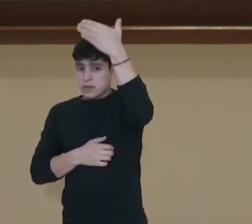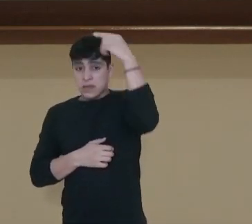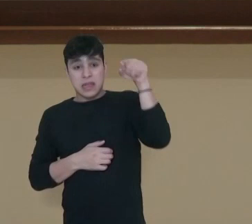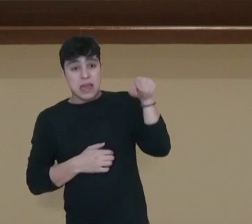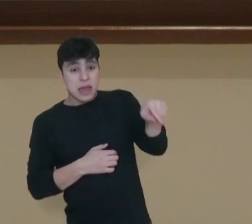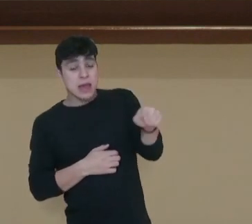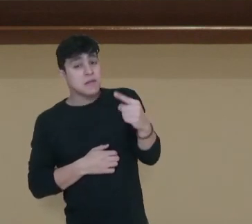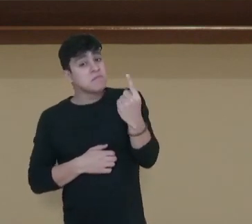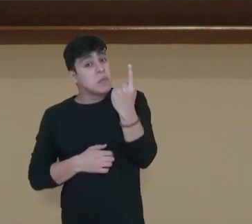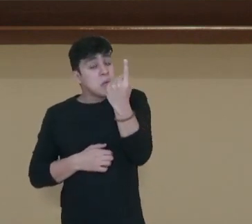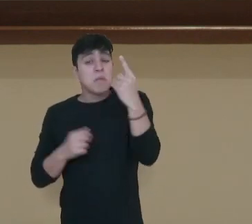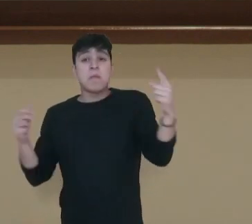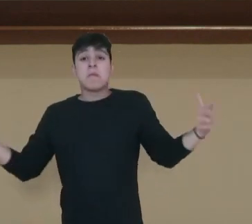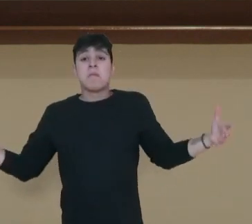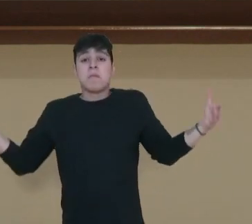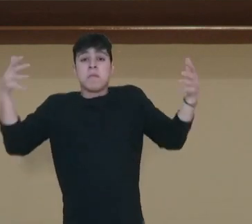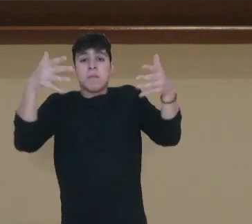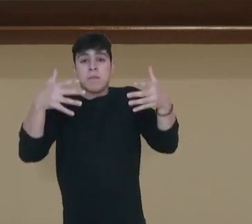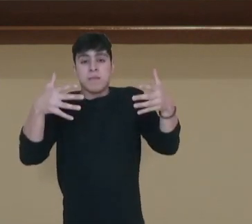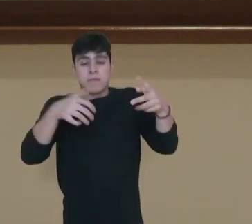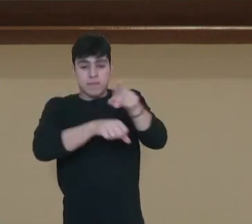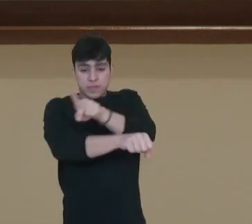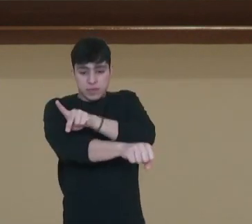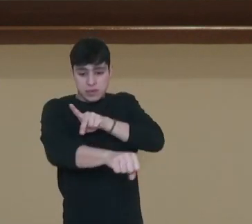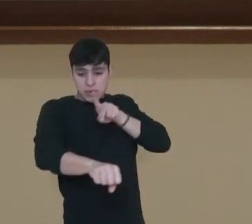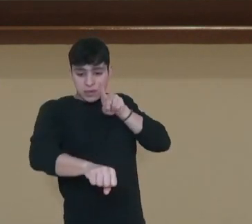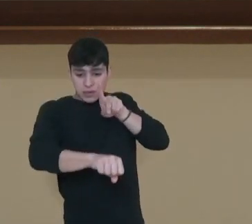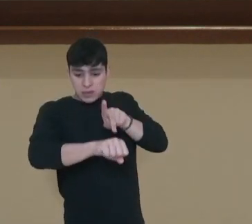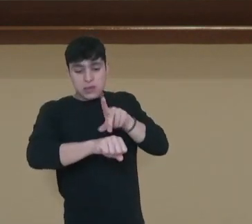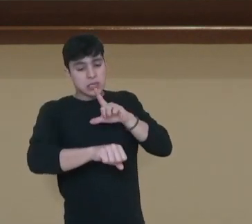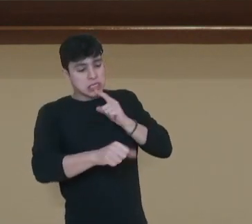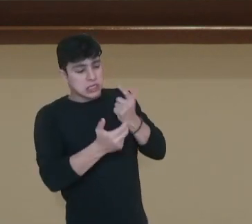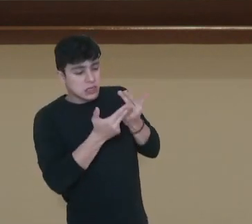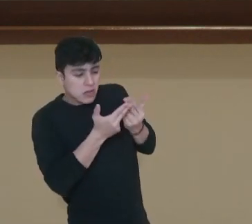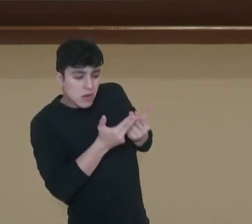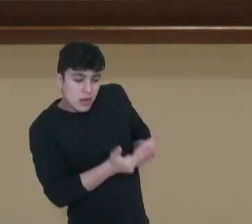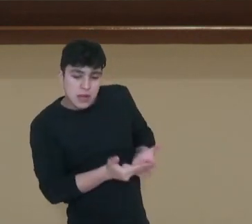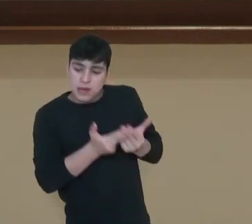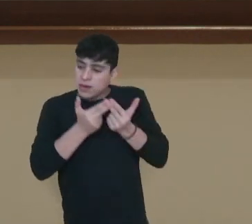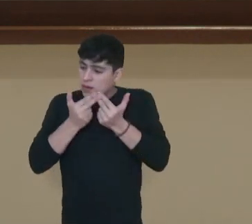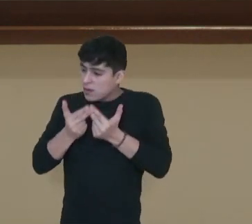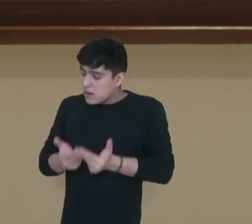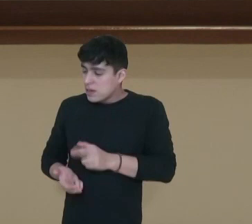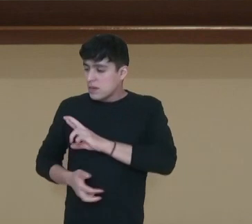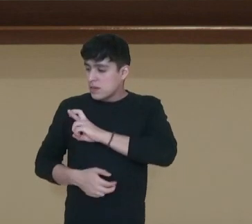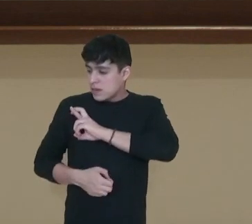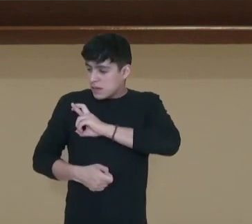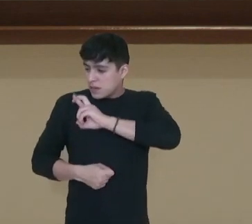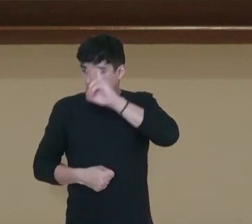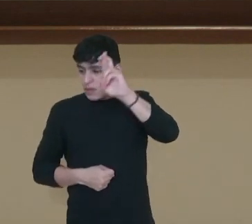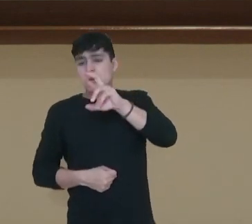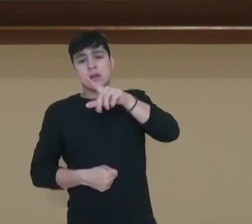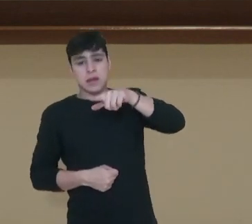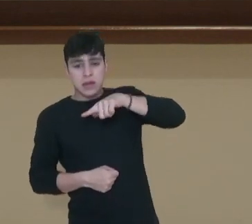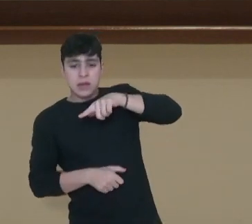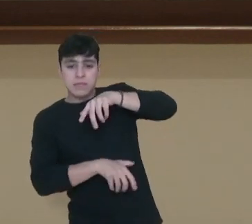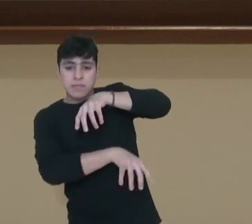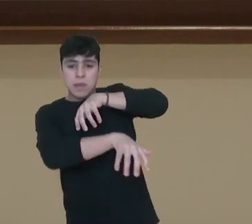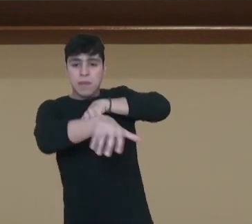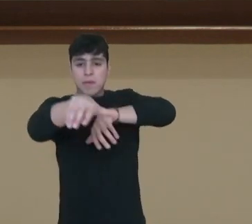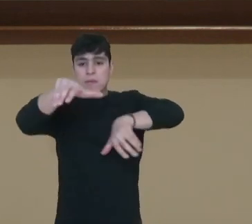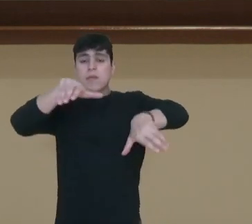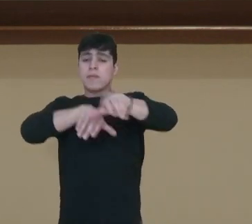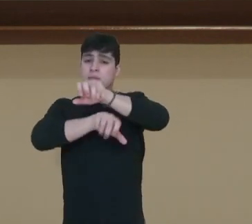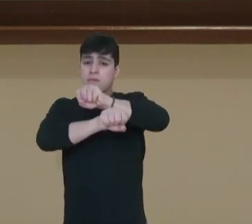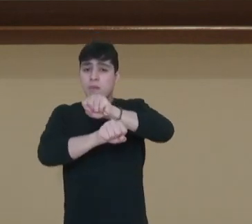único país e que existisse em um único país uma tolerância religiosa, onde religiões diferentes pudessem